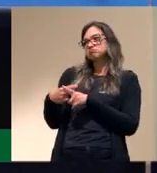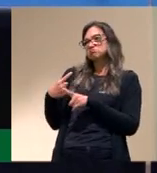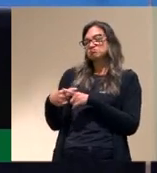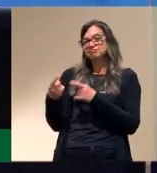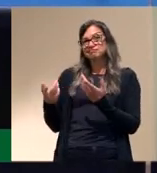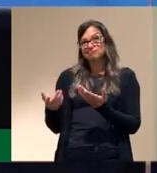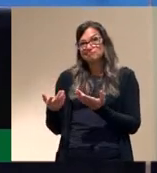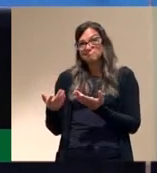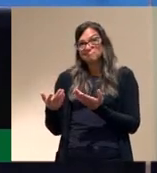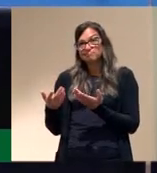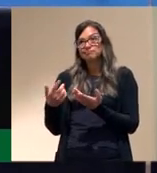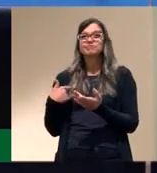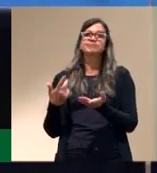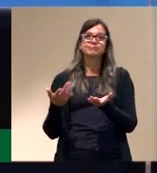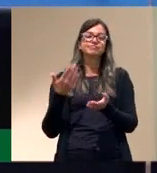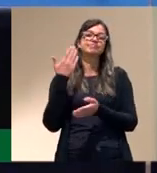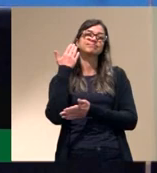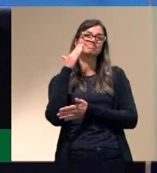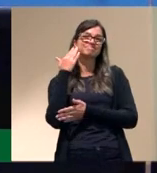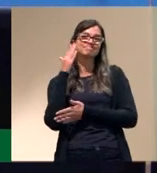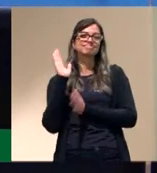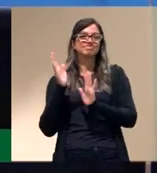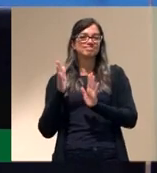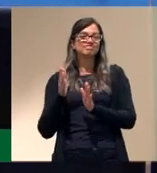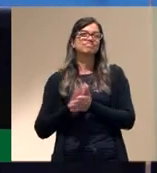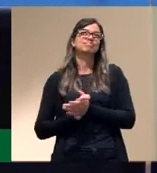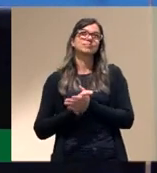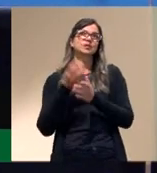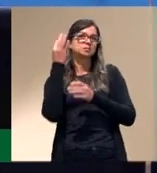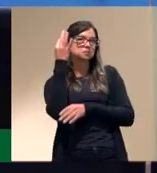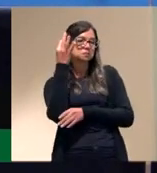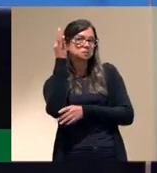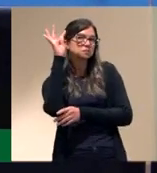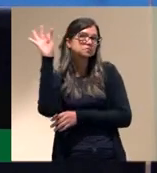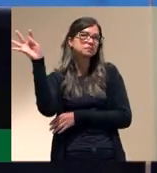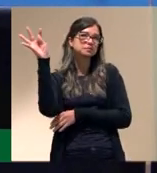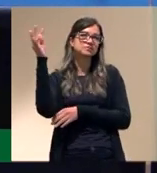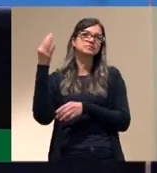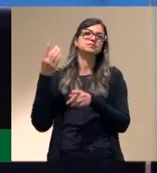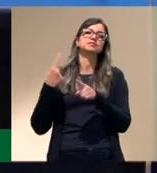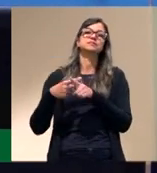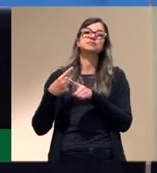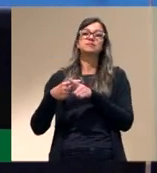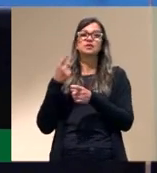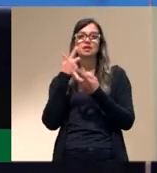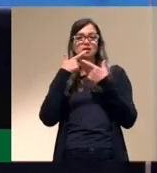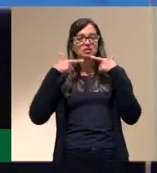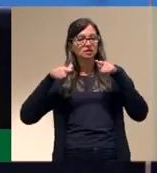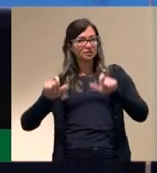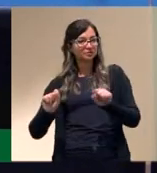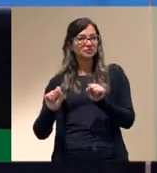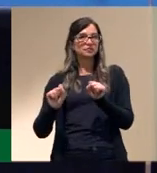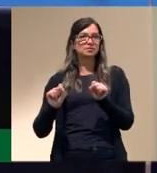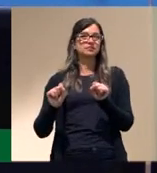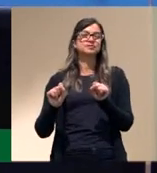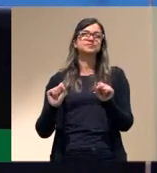Por conta de um pressuposto mesmo teórico que eu considero que